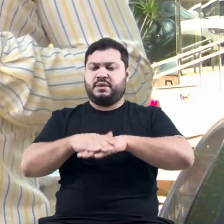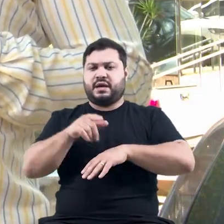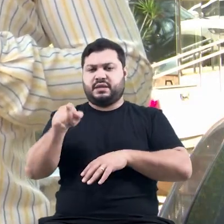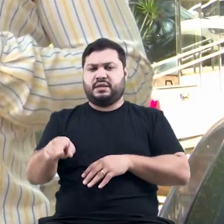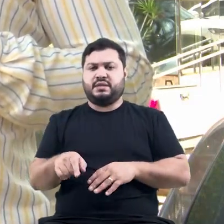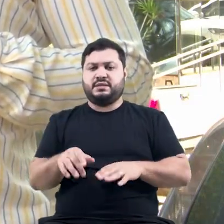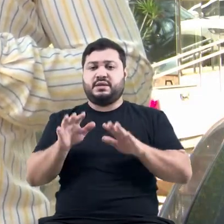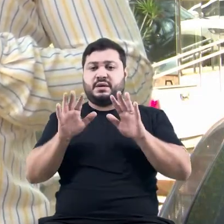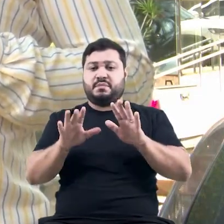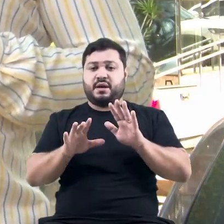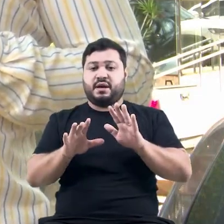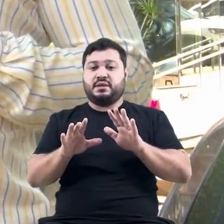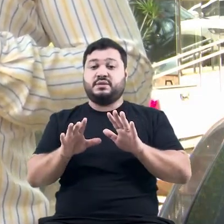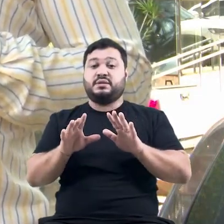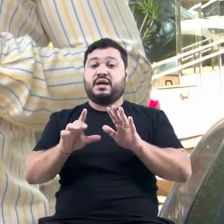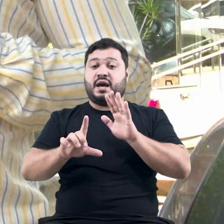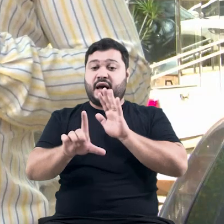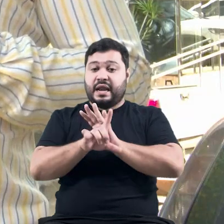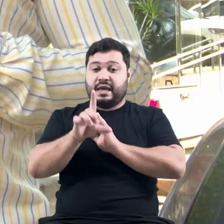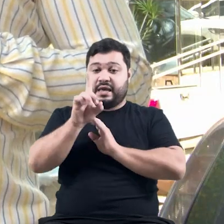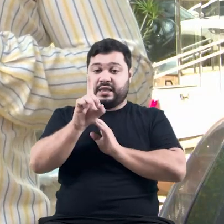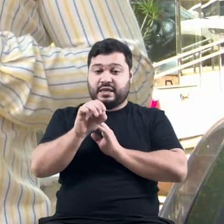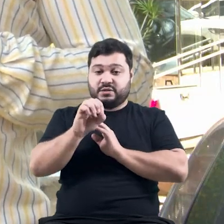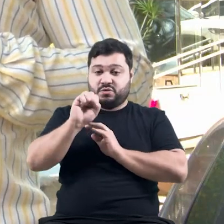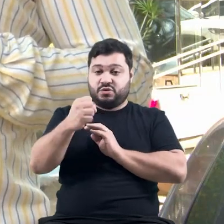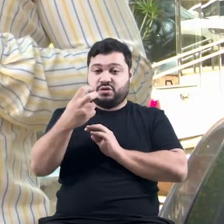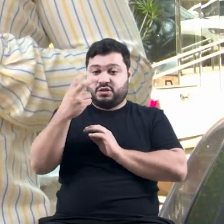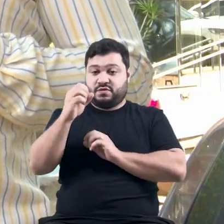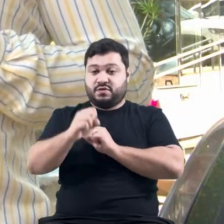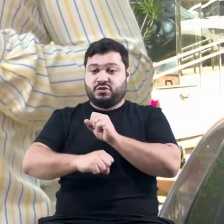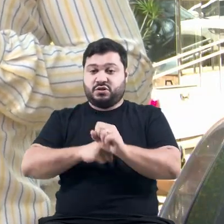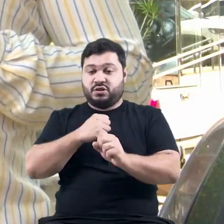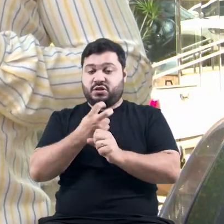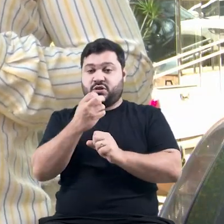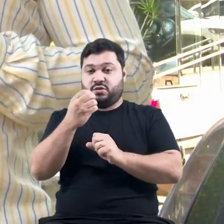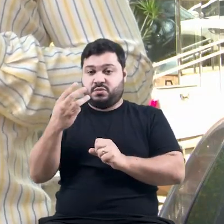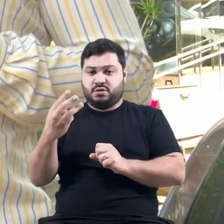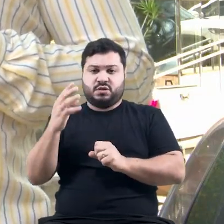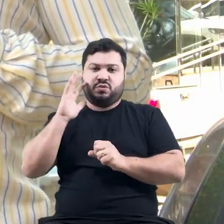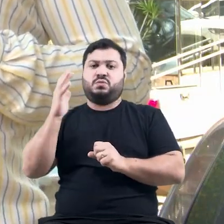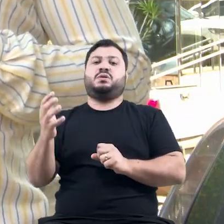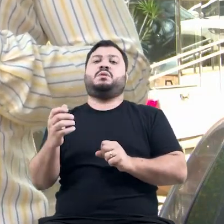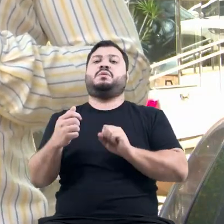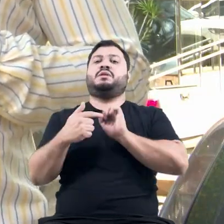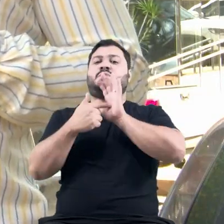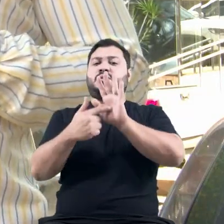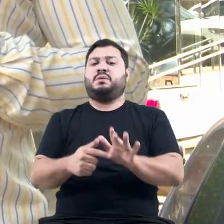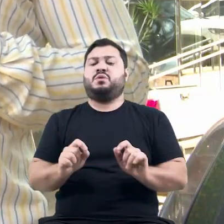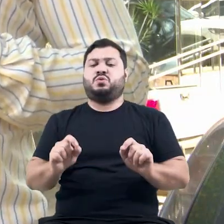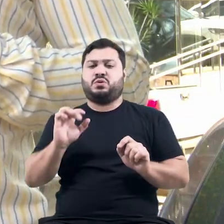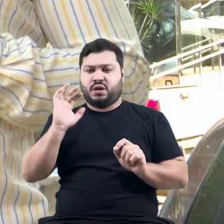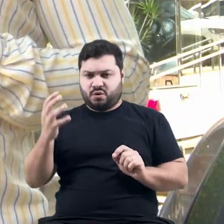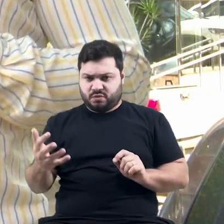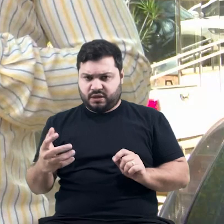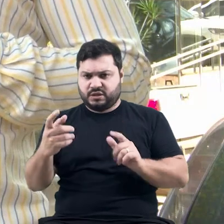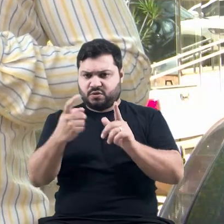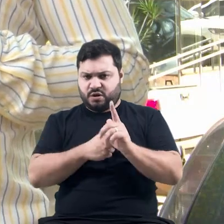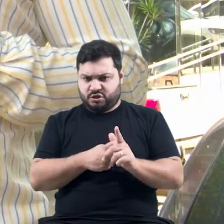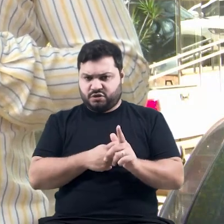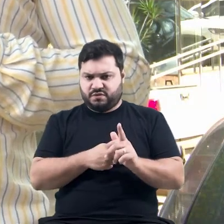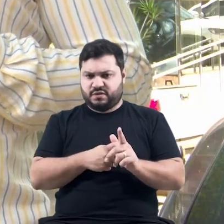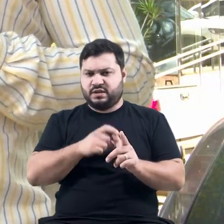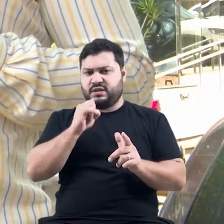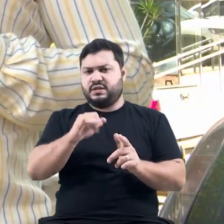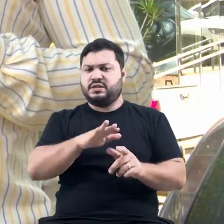ser aplicada nesse caso. Além disso, como a Lei 10.820 de 2003 não determina explicitamente o que acontece com